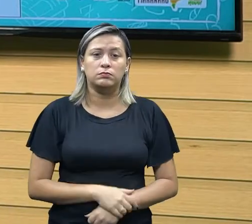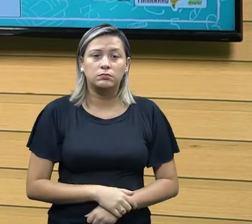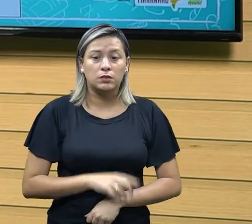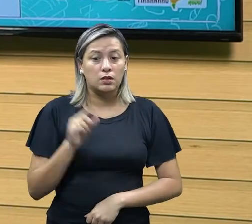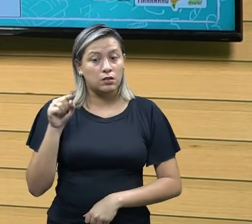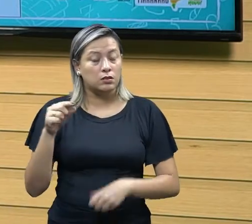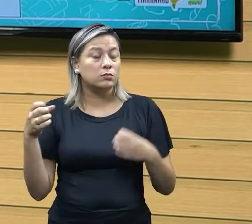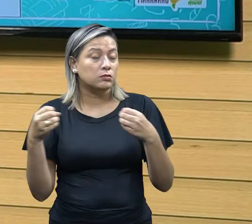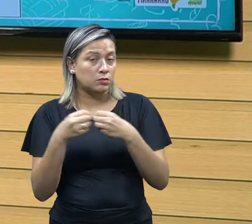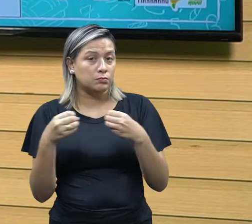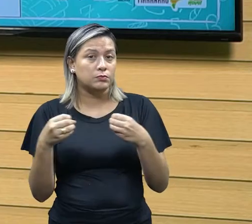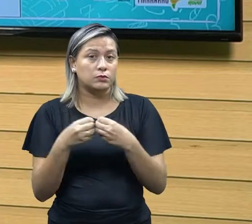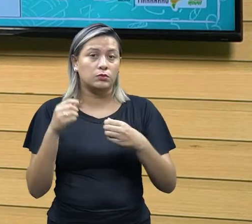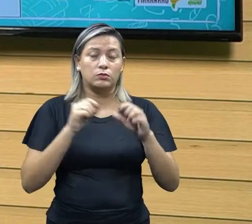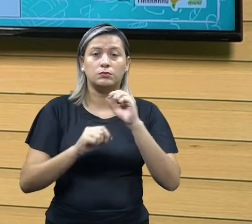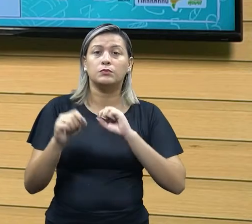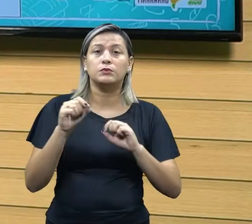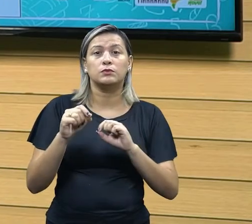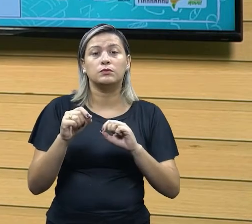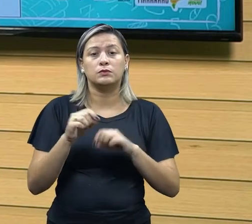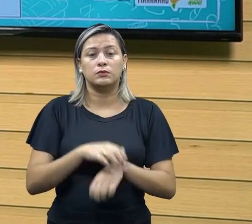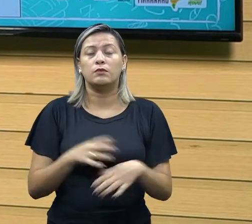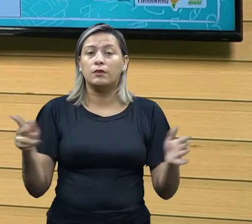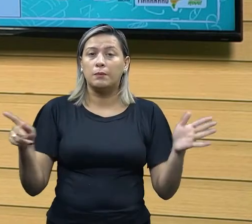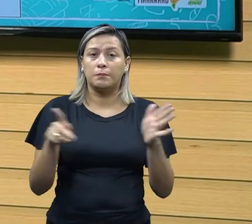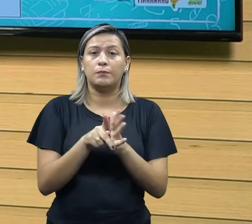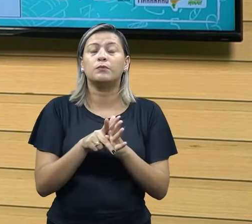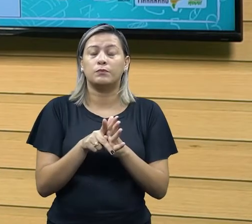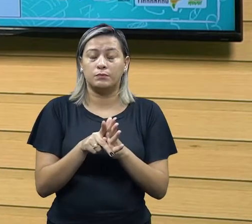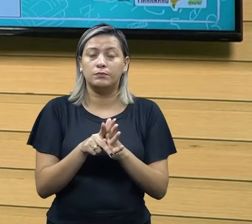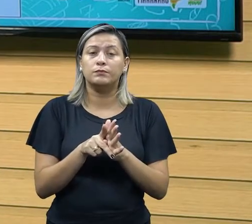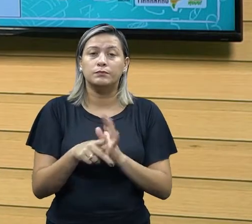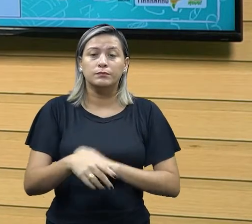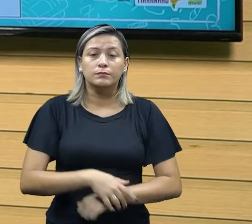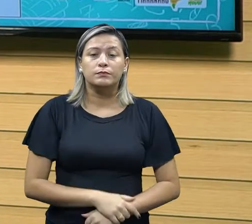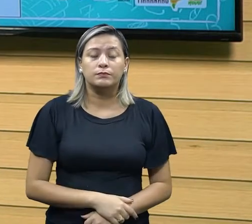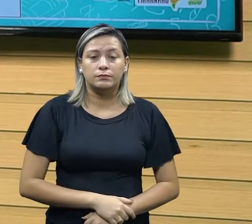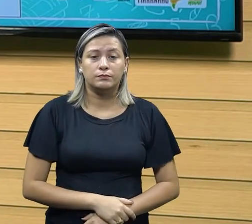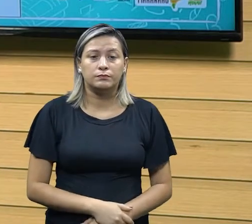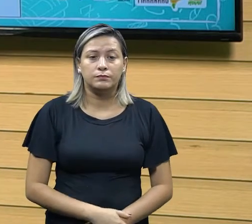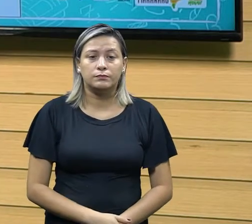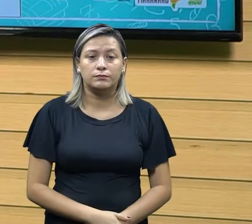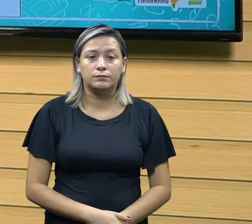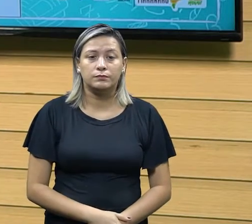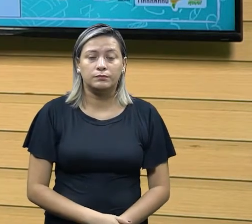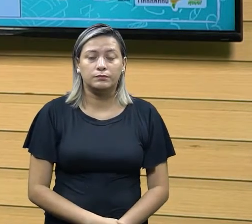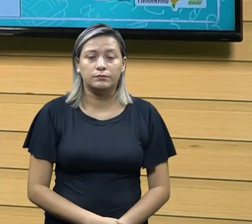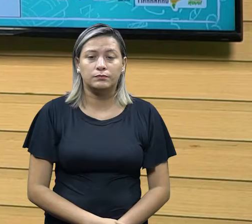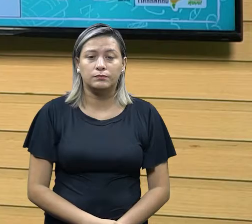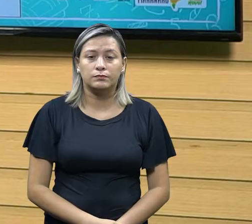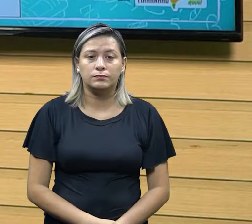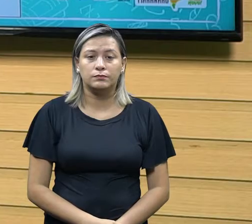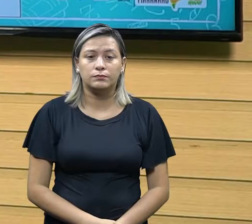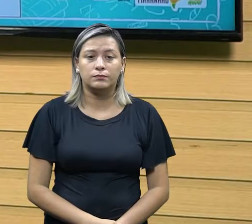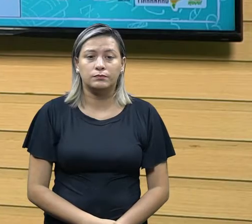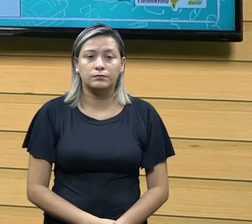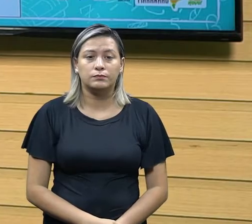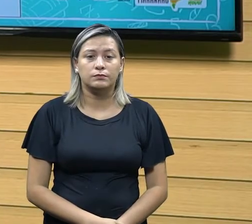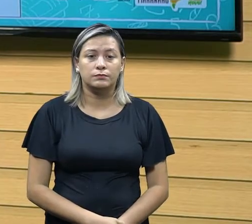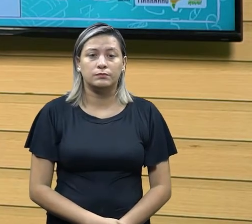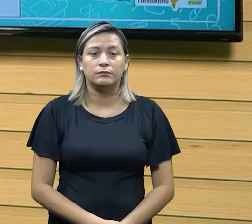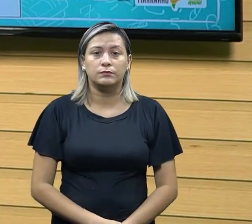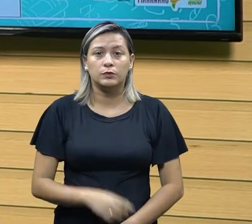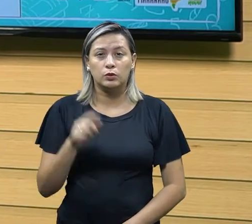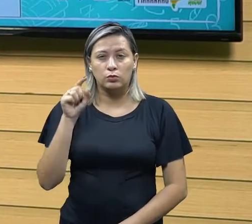está próximo vai ficar fixo e o lado que não está próximo ao cursor vai ampliar ou reduzir.